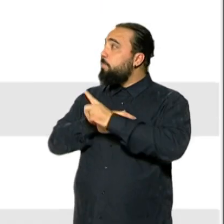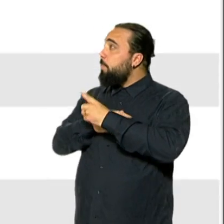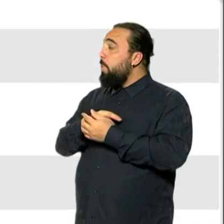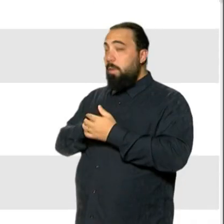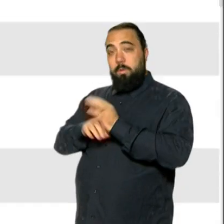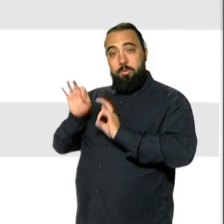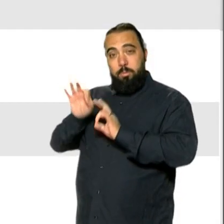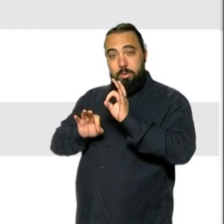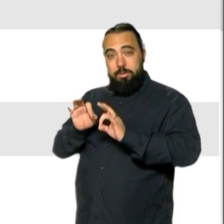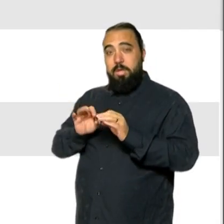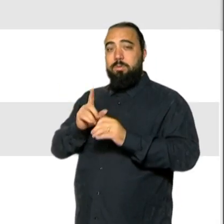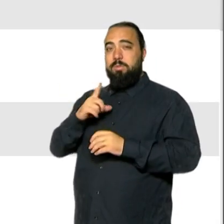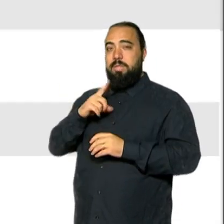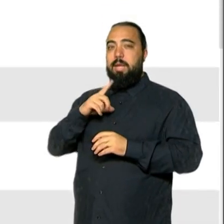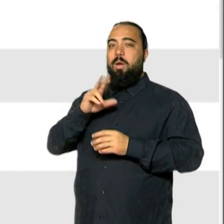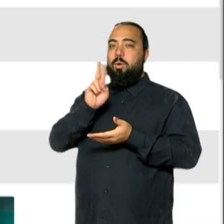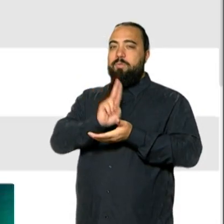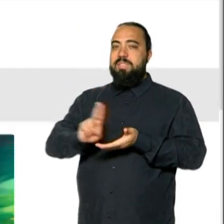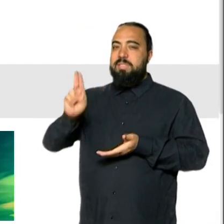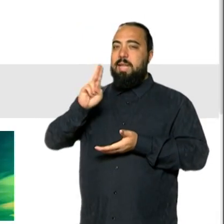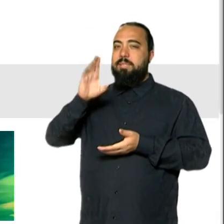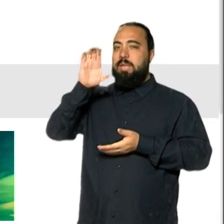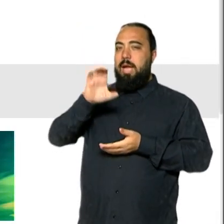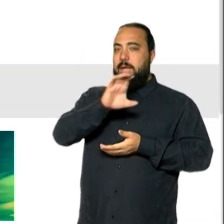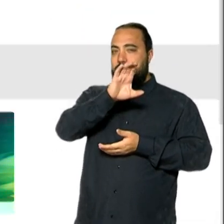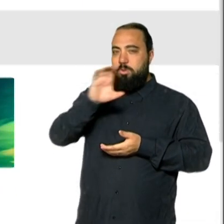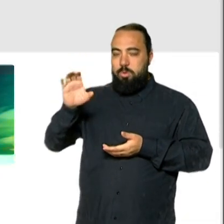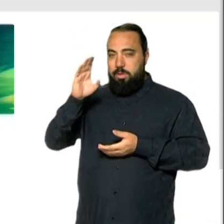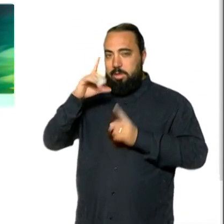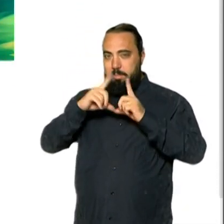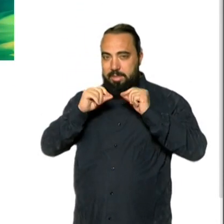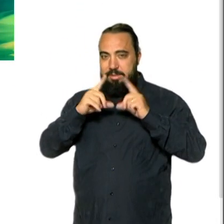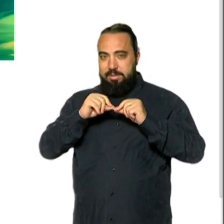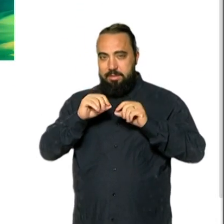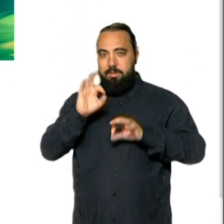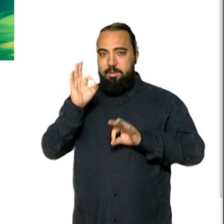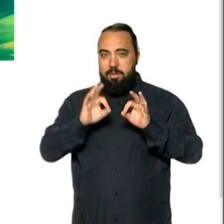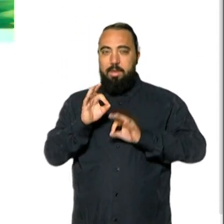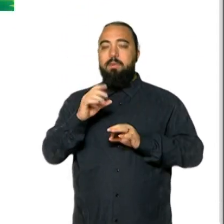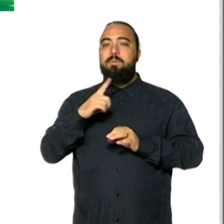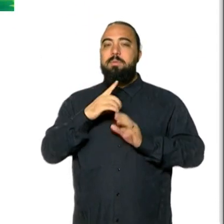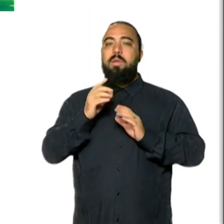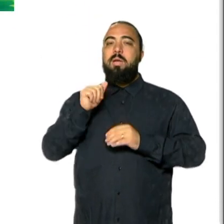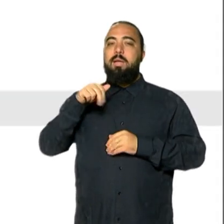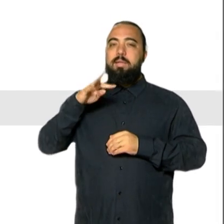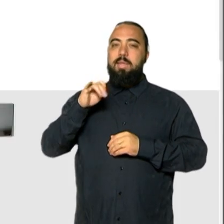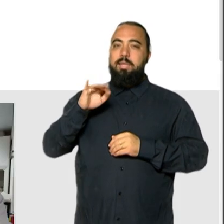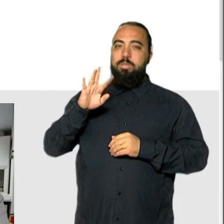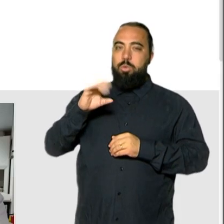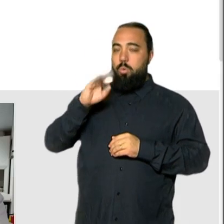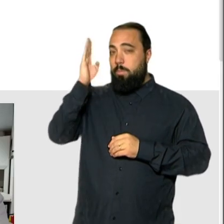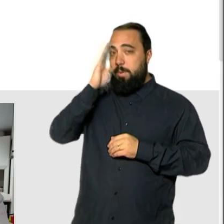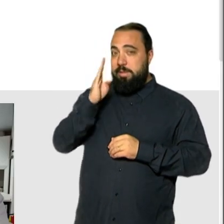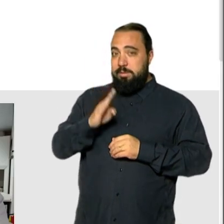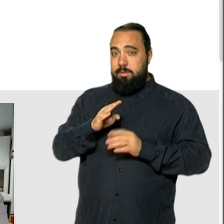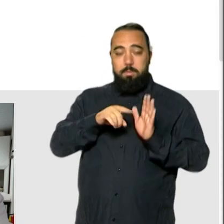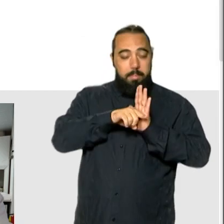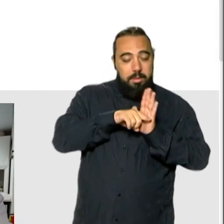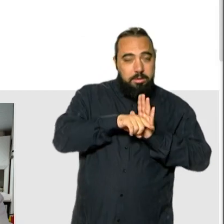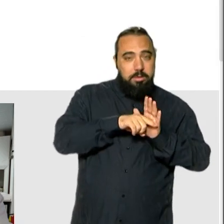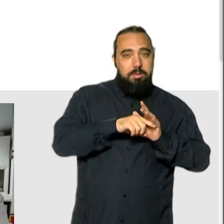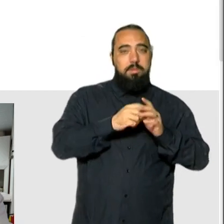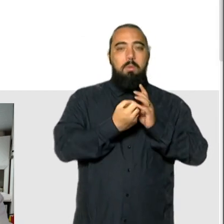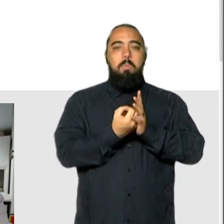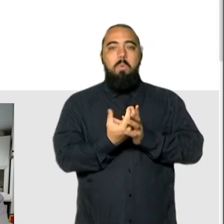Universidade Católica de Brasília, compõe o Programa Antártico Brasileiro, ProAntar, e pesquisa os musgos na região. O